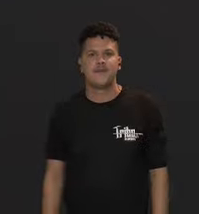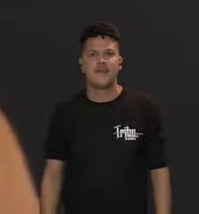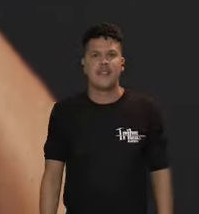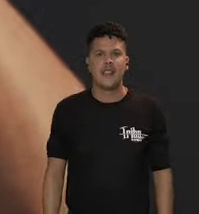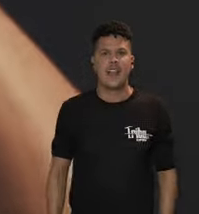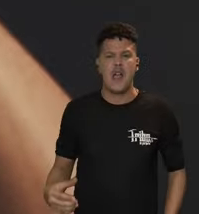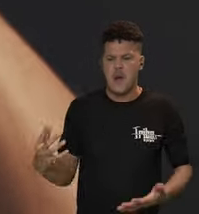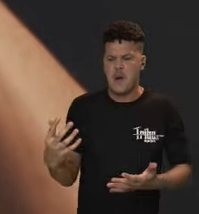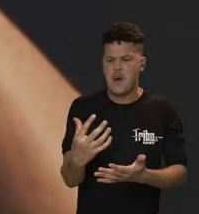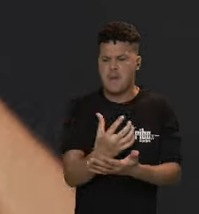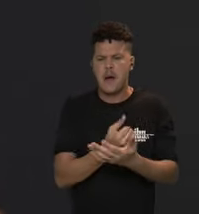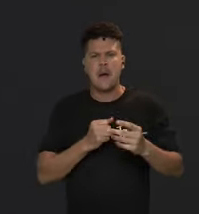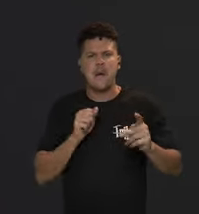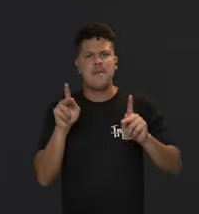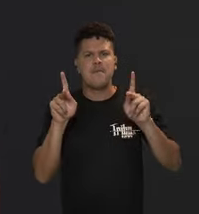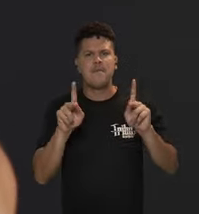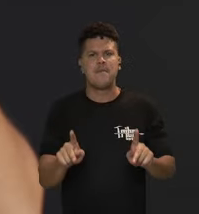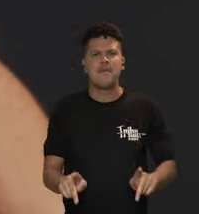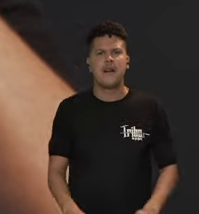roubou a minha paz.